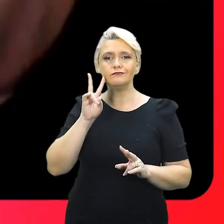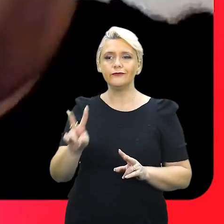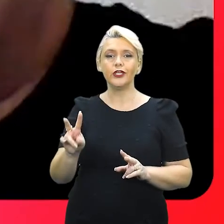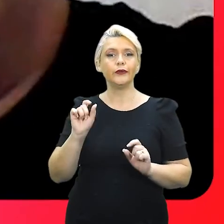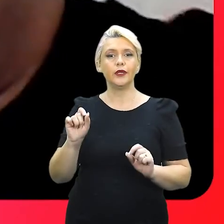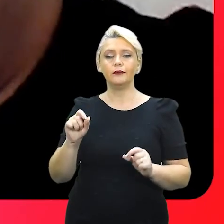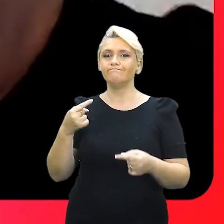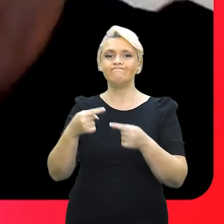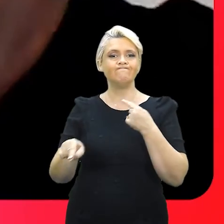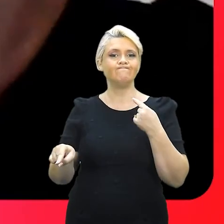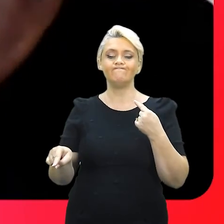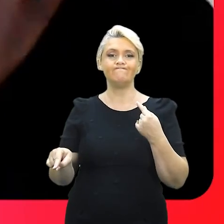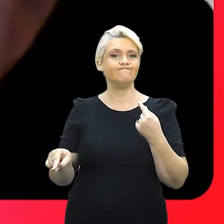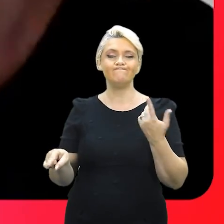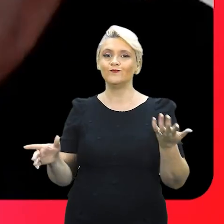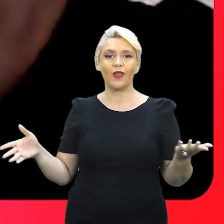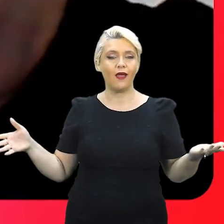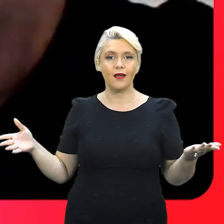certo